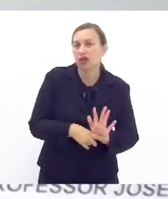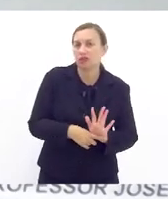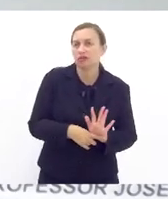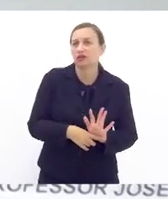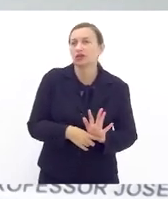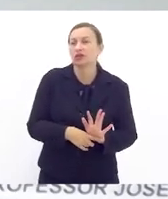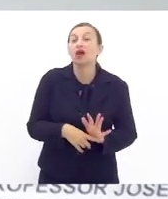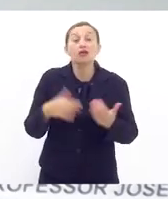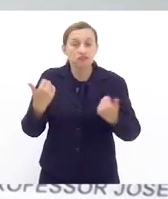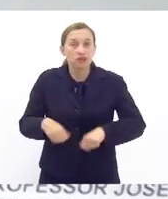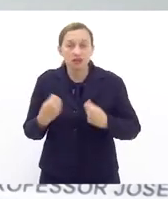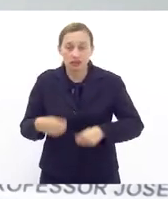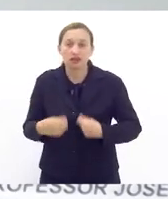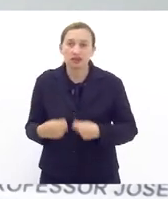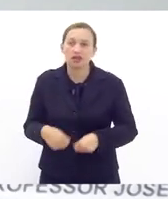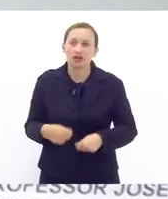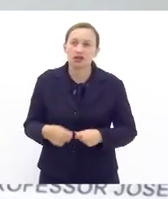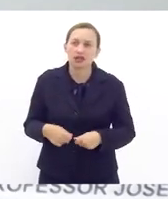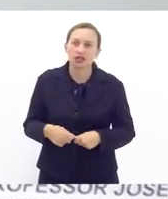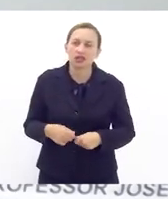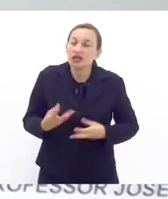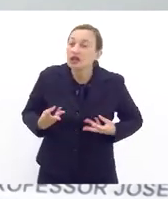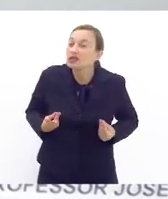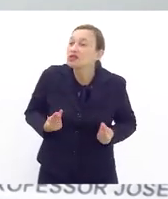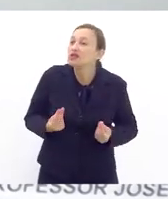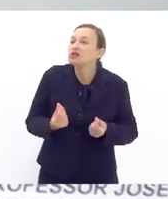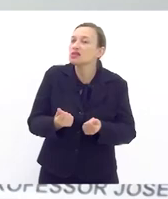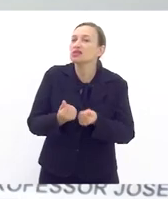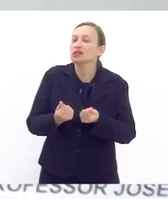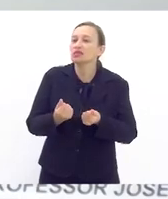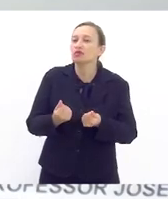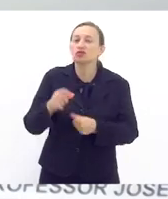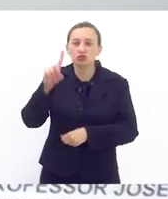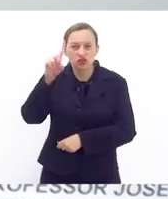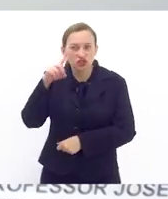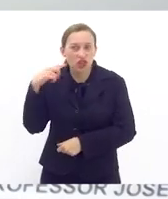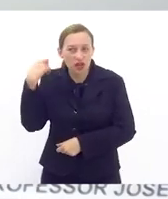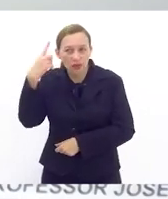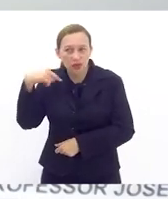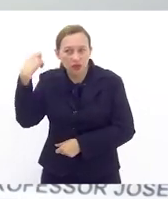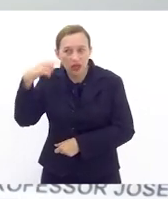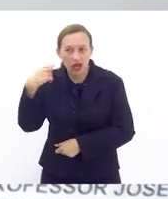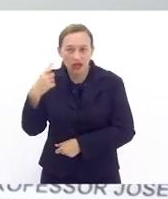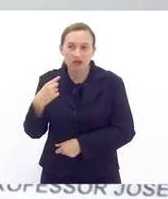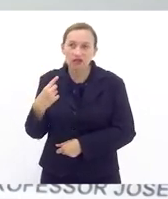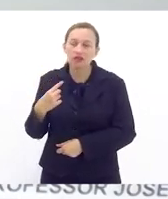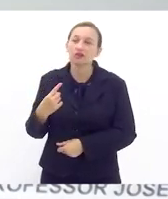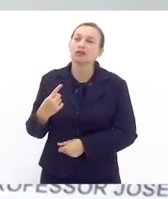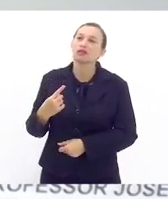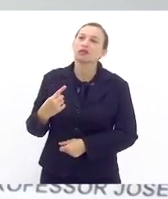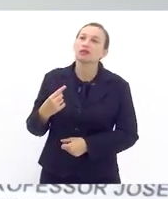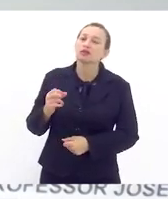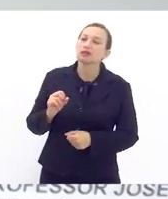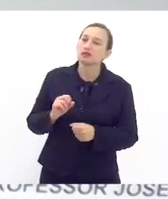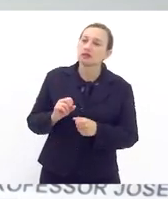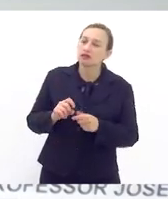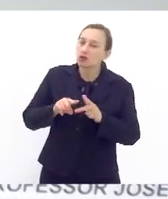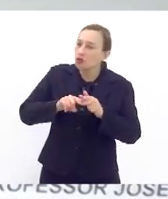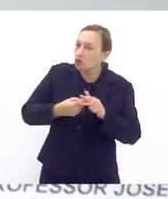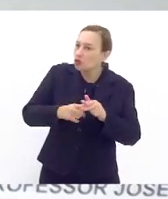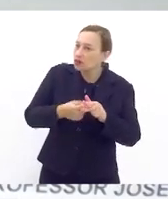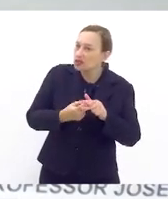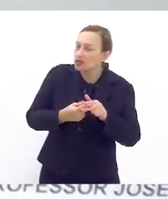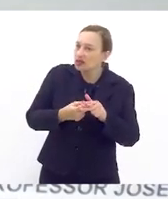a gente pesquisa da sensibilidade dos deputados para fazer uma alteração